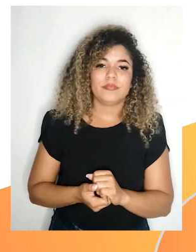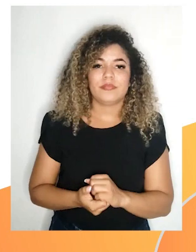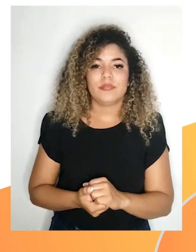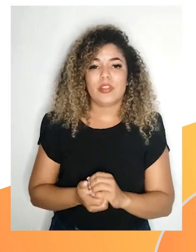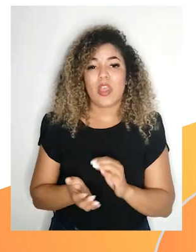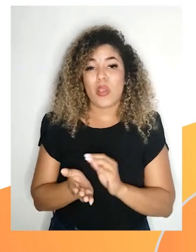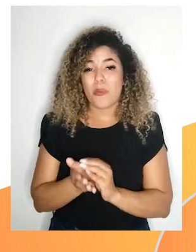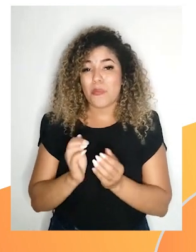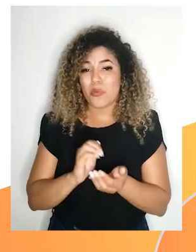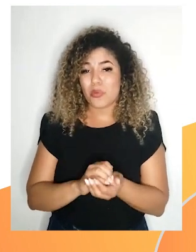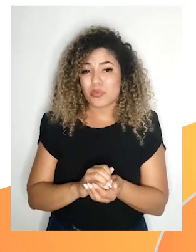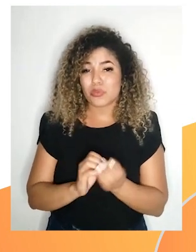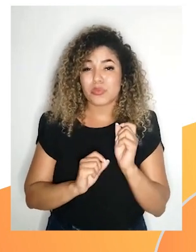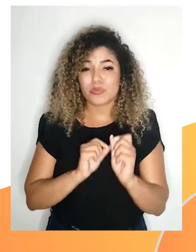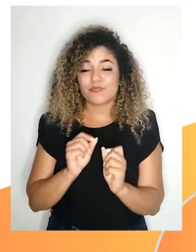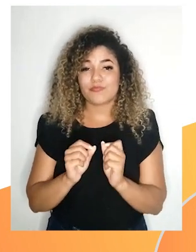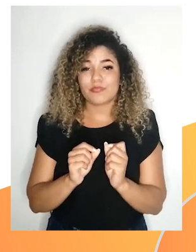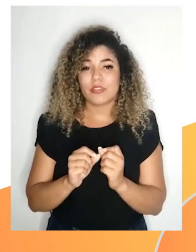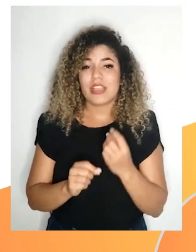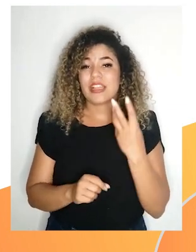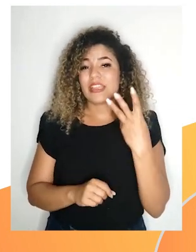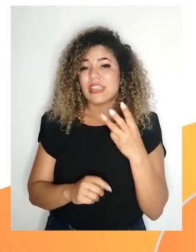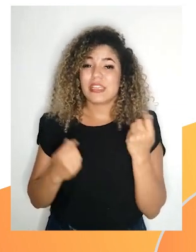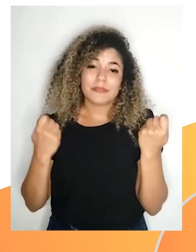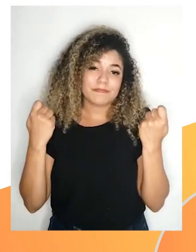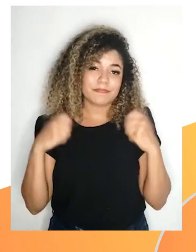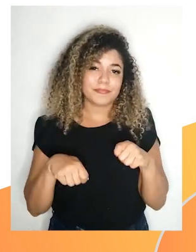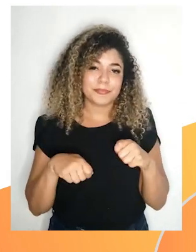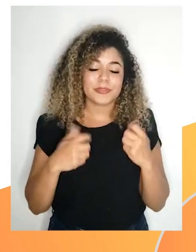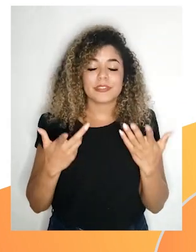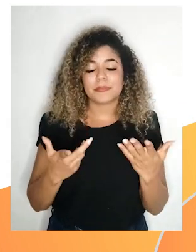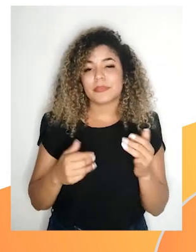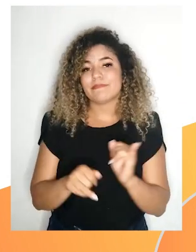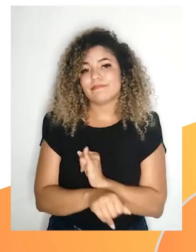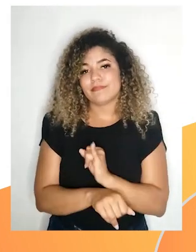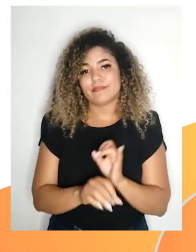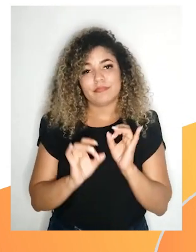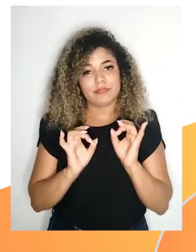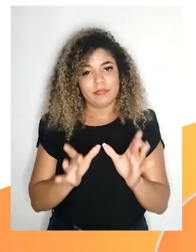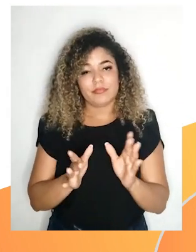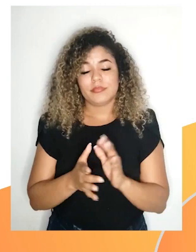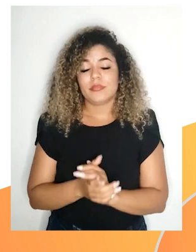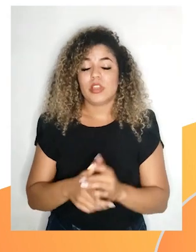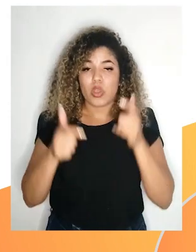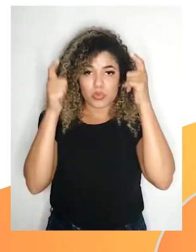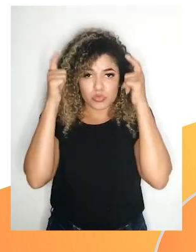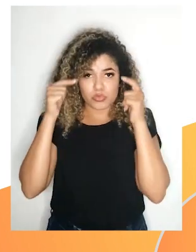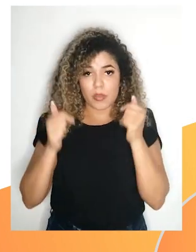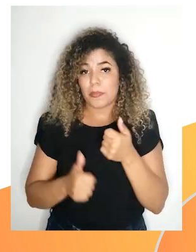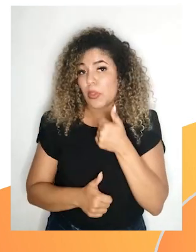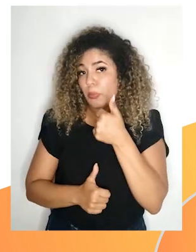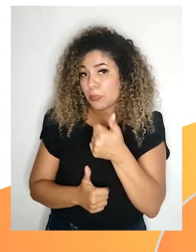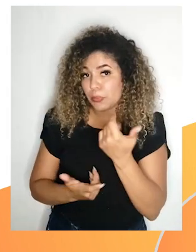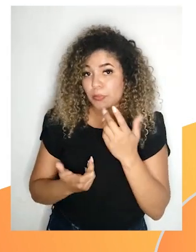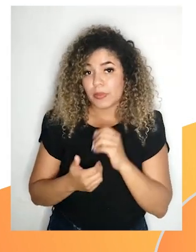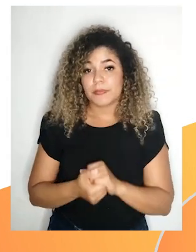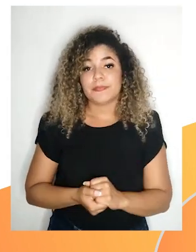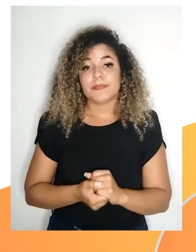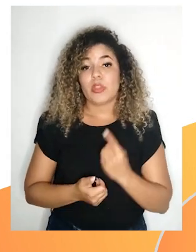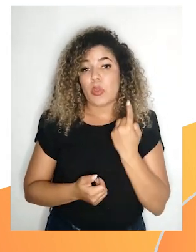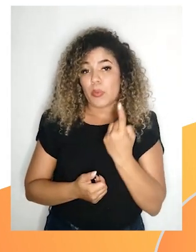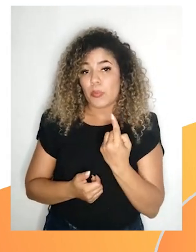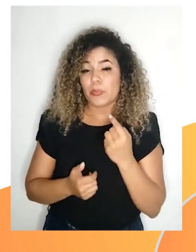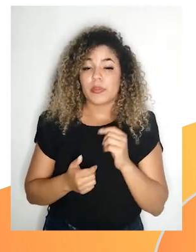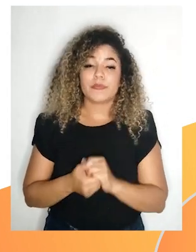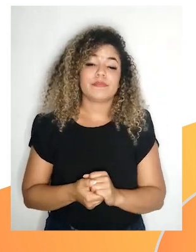o cuscuz aqui são 3 possibilidades, né? O chapéu só foi uma. Então,